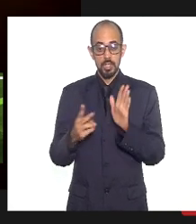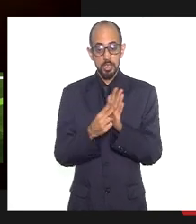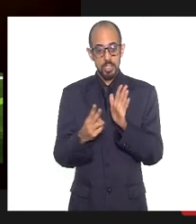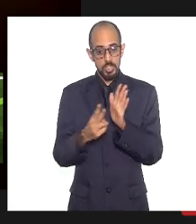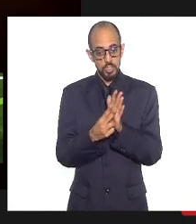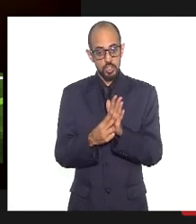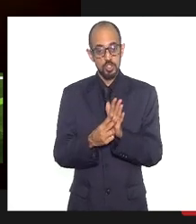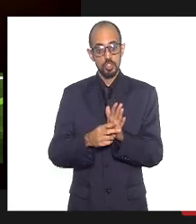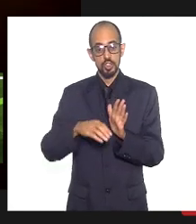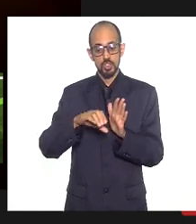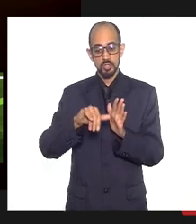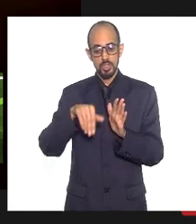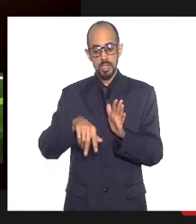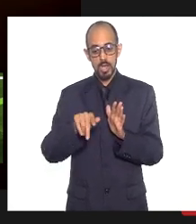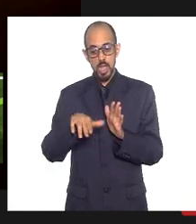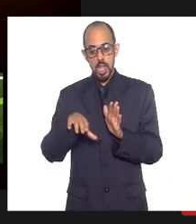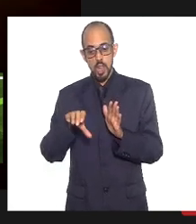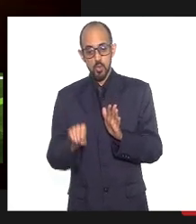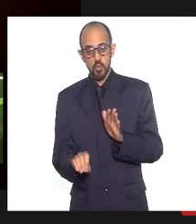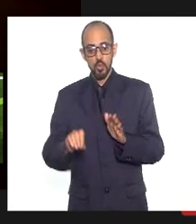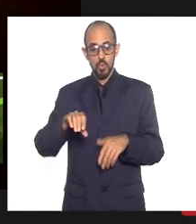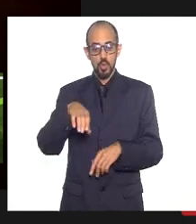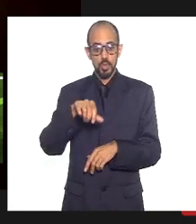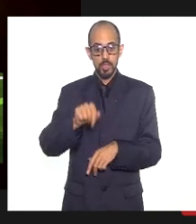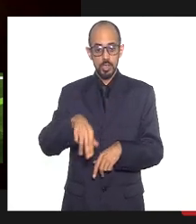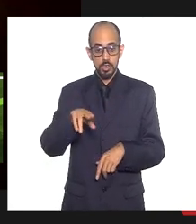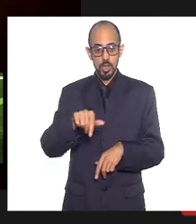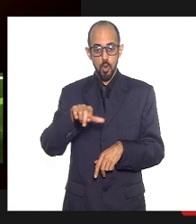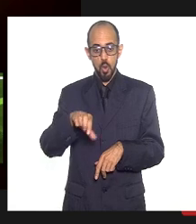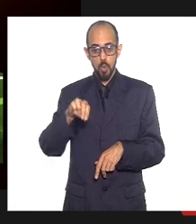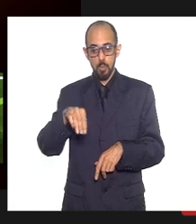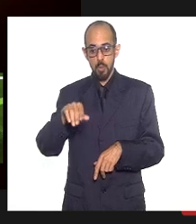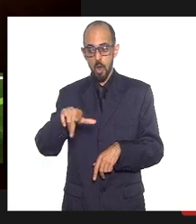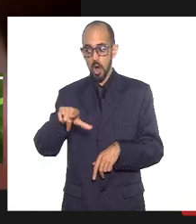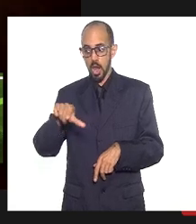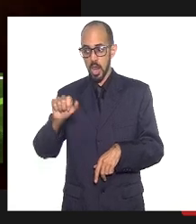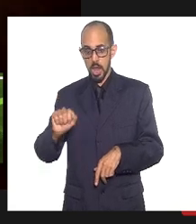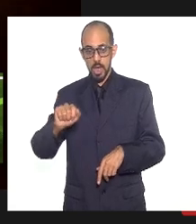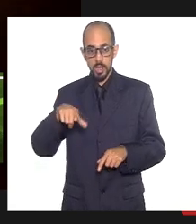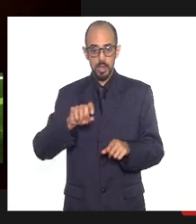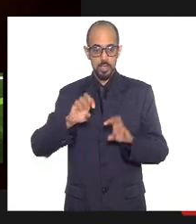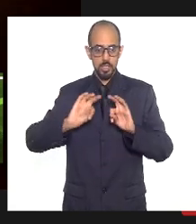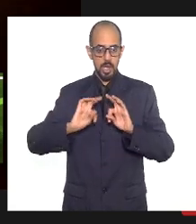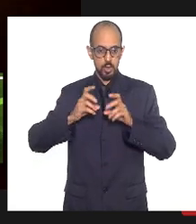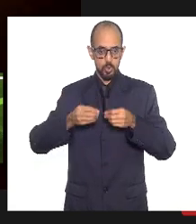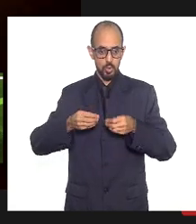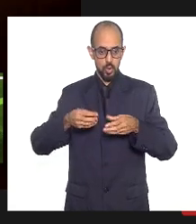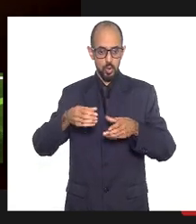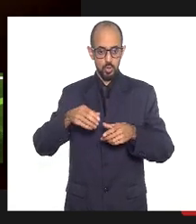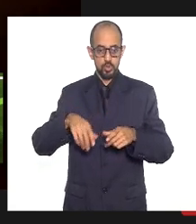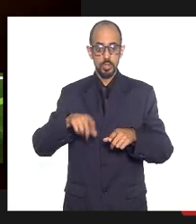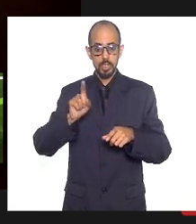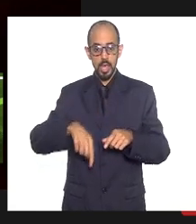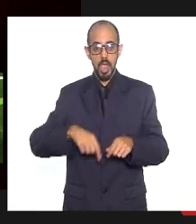ribeirinho, cigano, quilombola, para ajudar toda essa população. Demos álcool